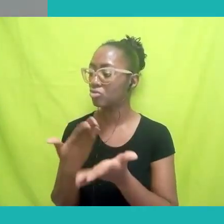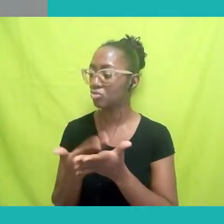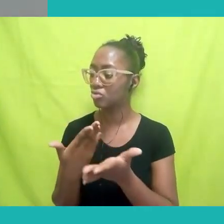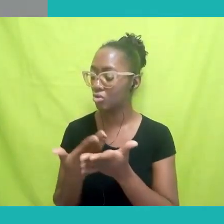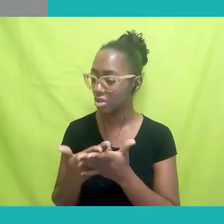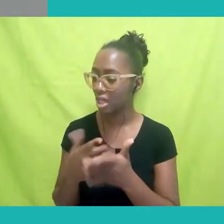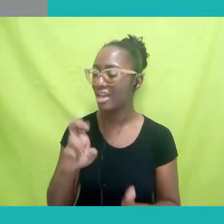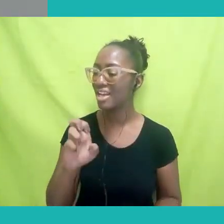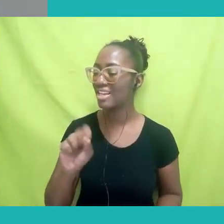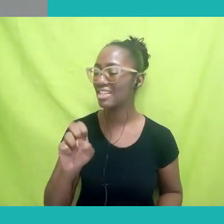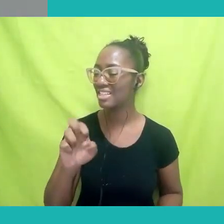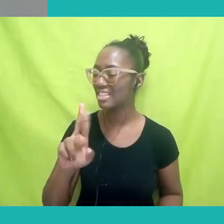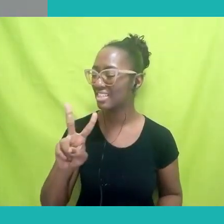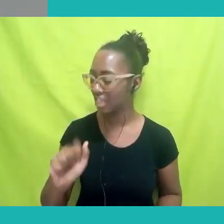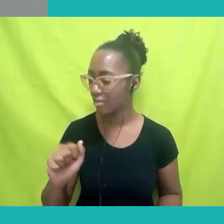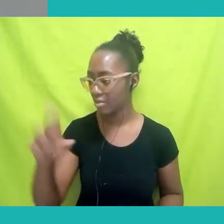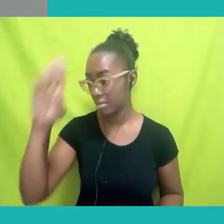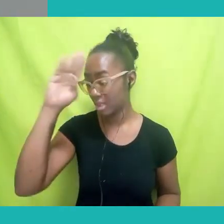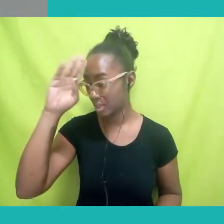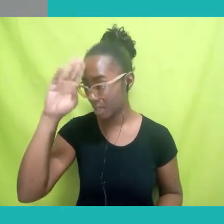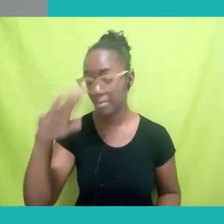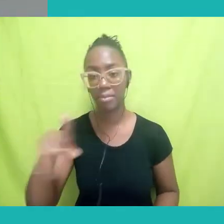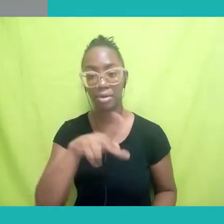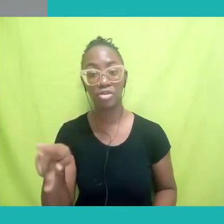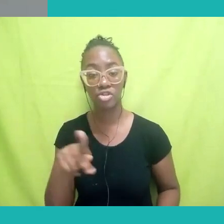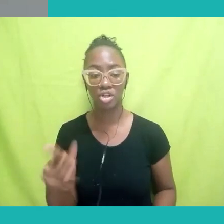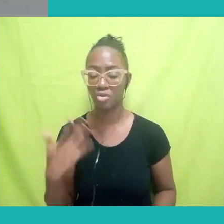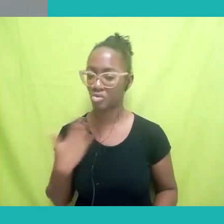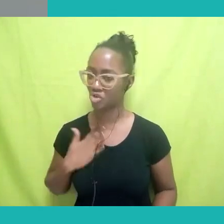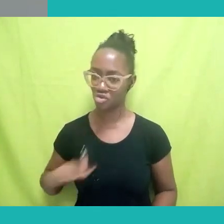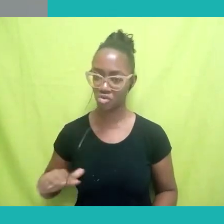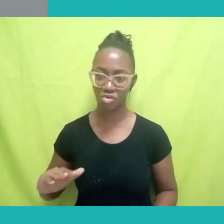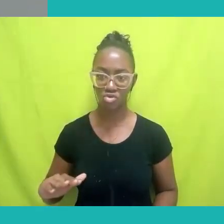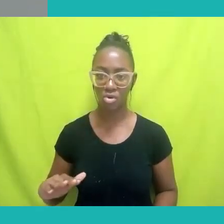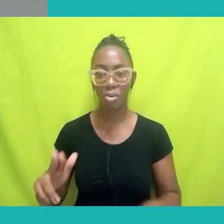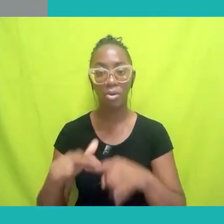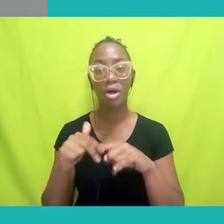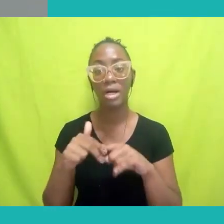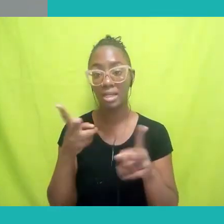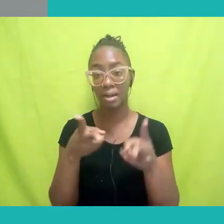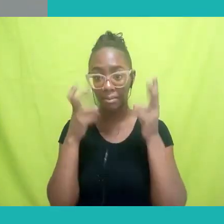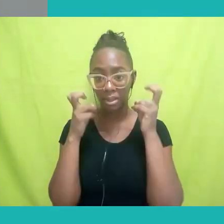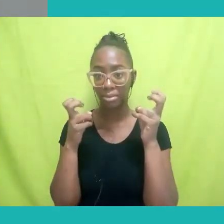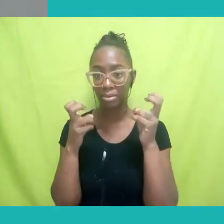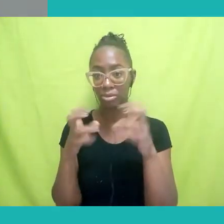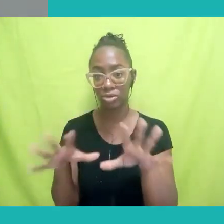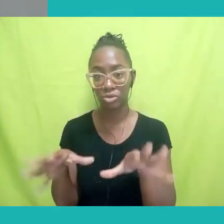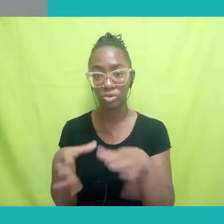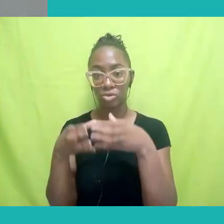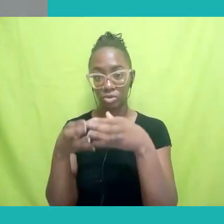a professora ela se incomodou bastante, né, na ocasião, porque ela entendia que era uma categoria